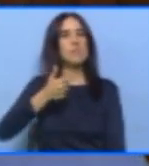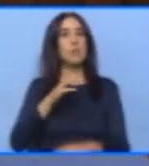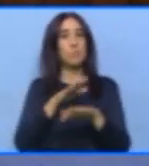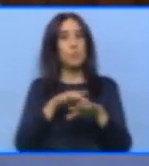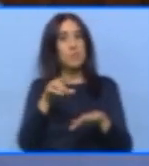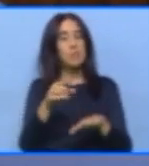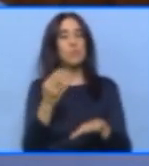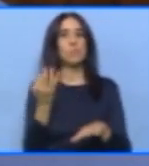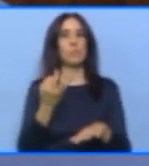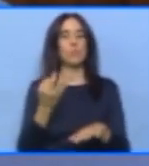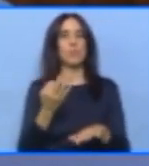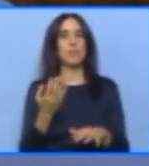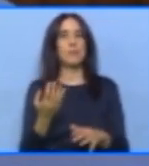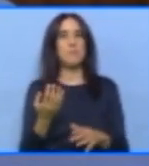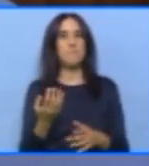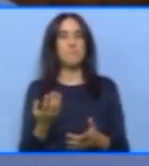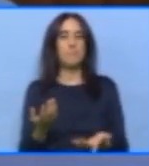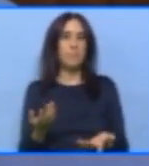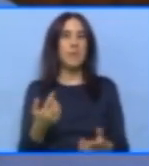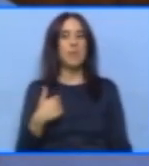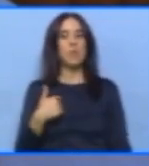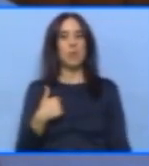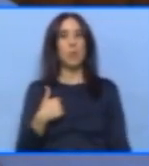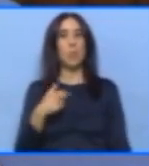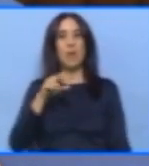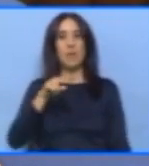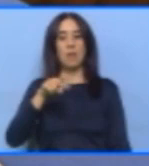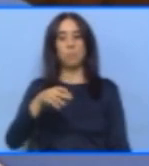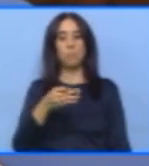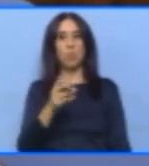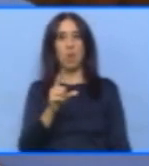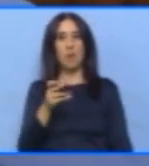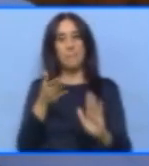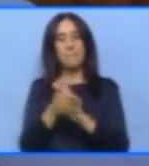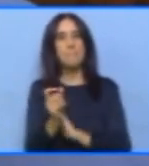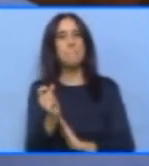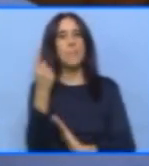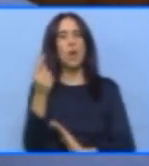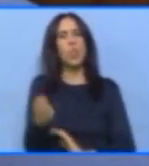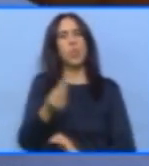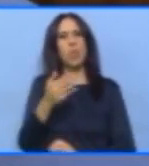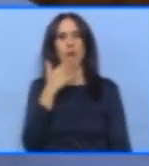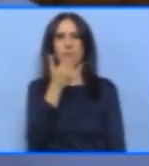isso, porque eu cheguei a Nampula miúdo de 22 anos